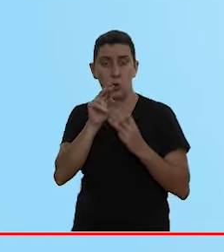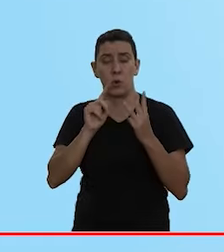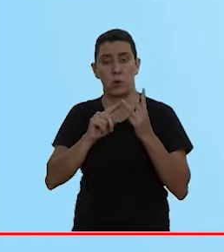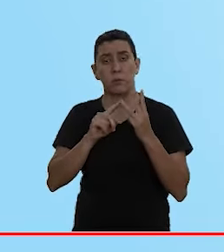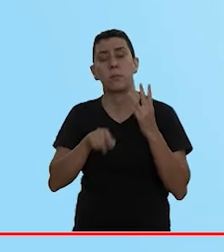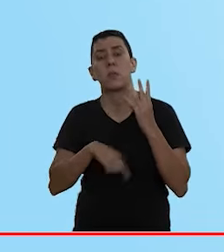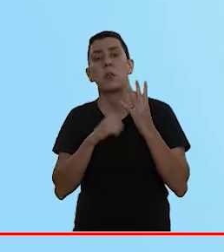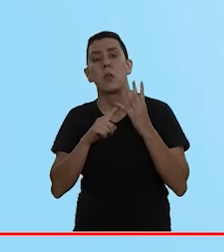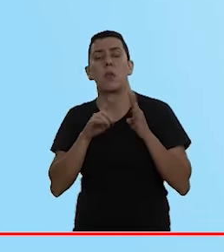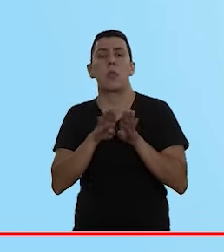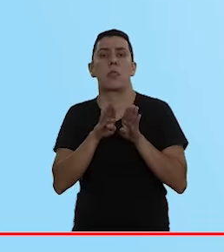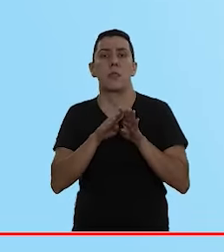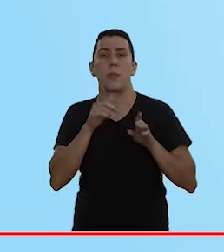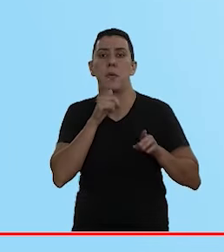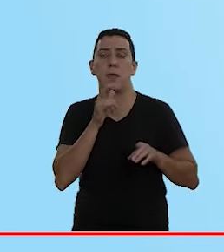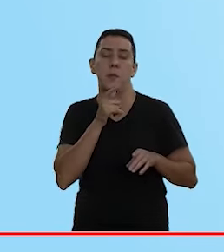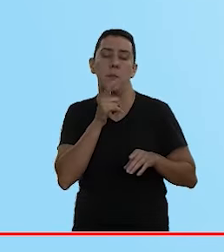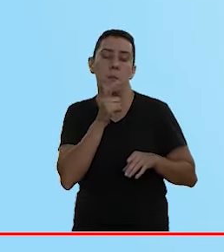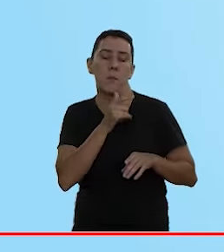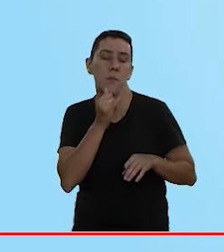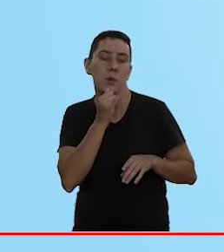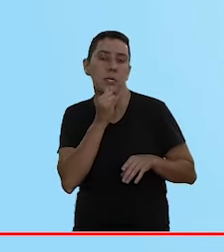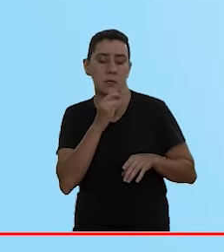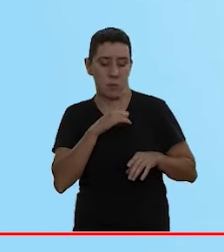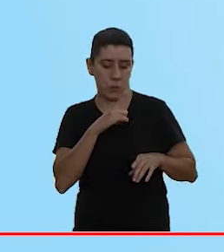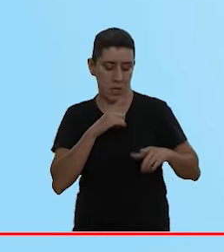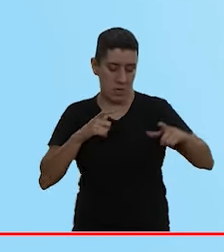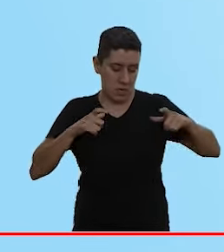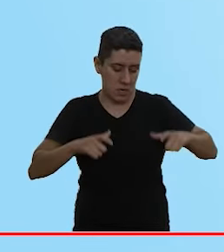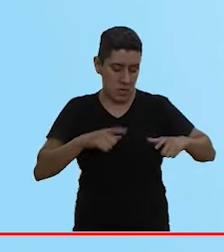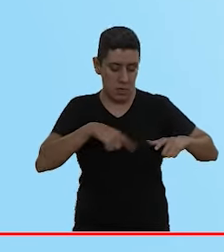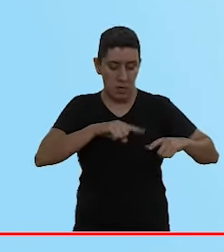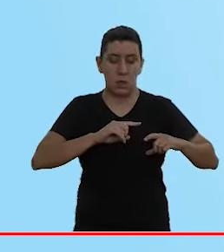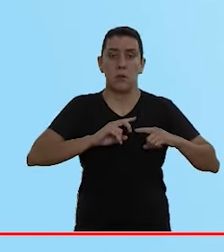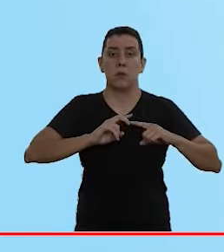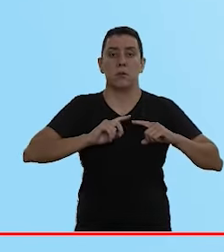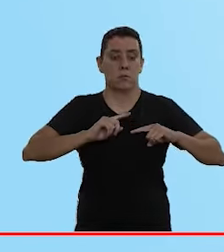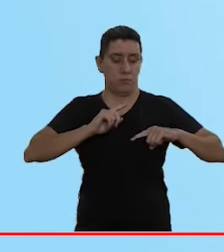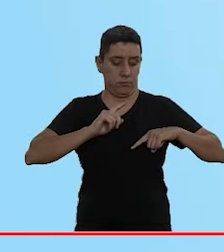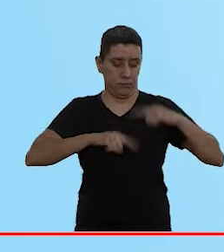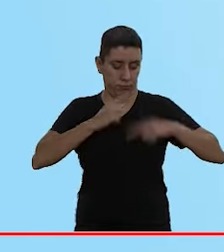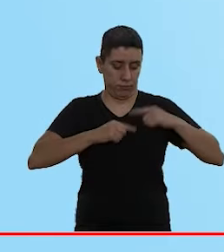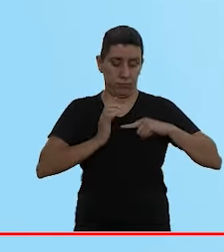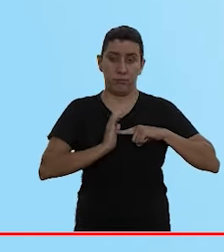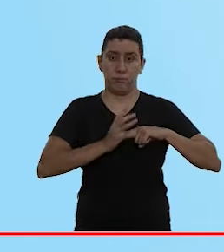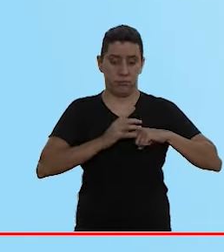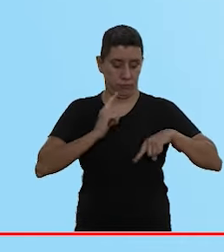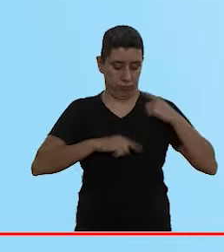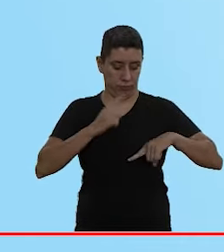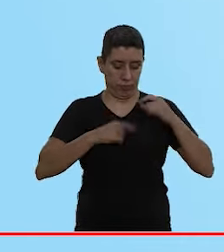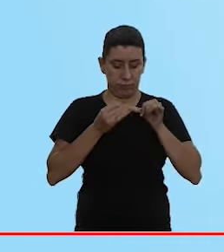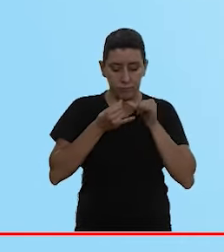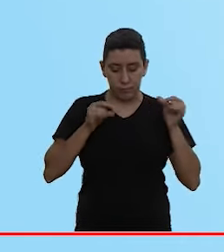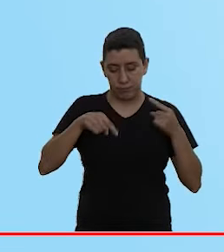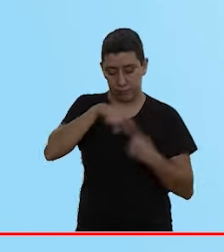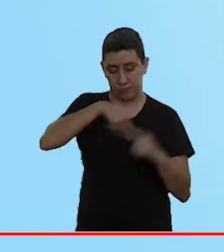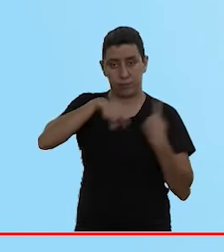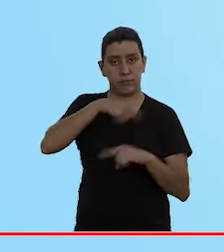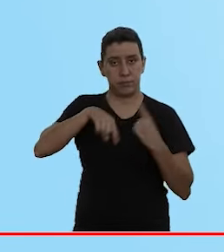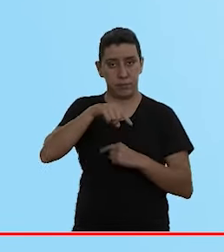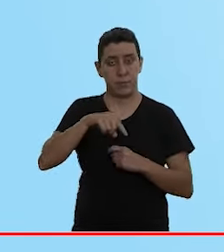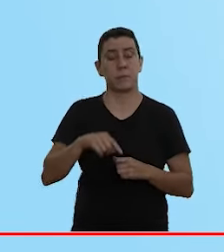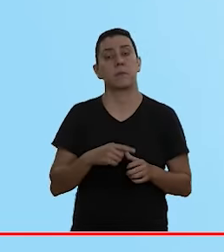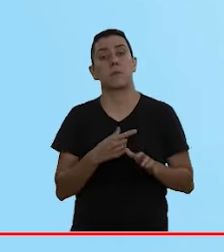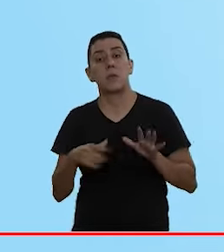utility scale, a presença de uma subestação para conexão à rede elétrica, e no caso de instalações de micro e